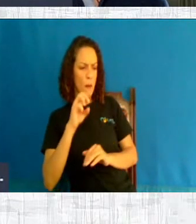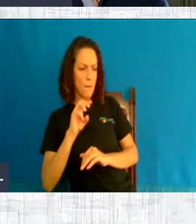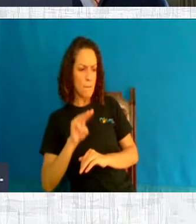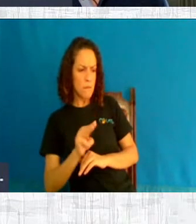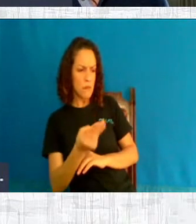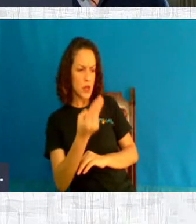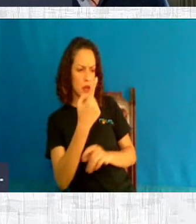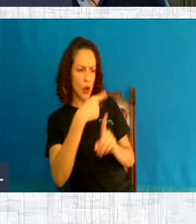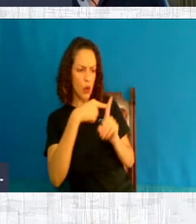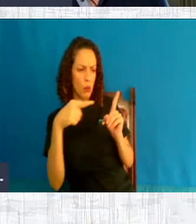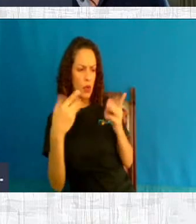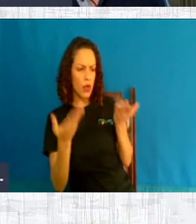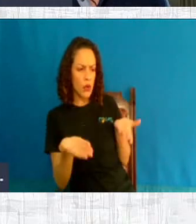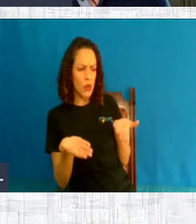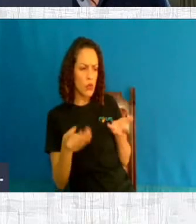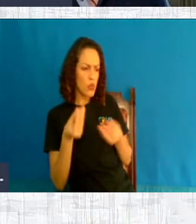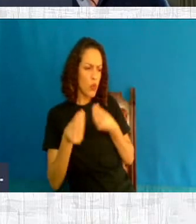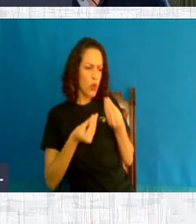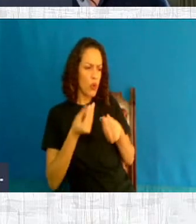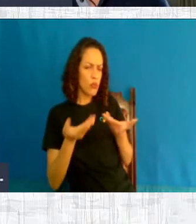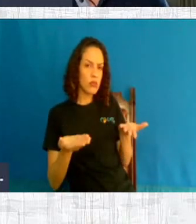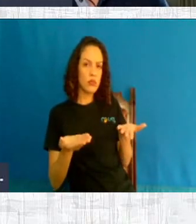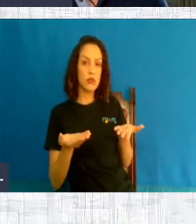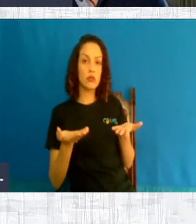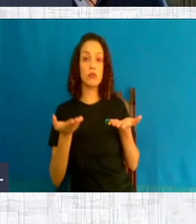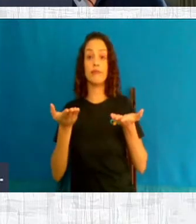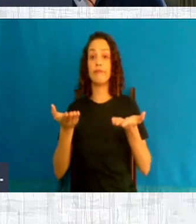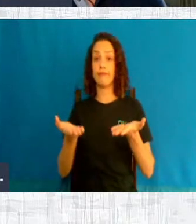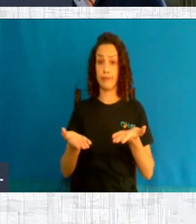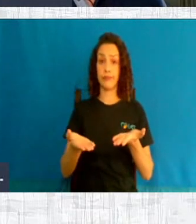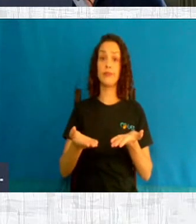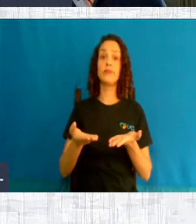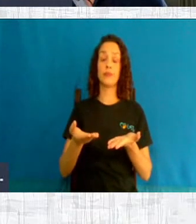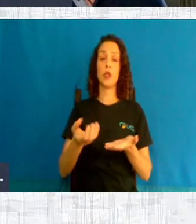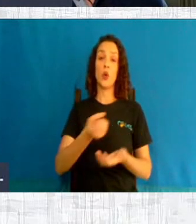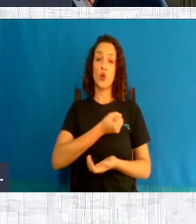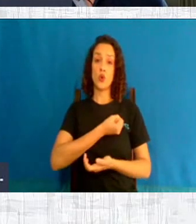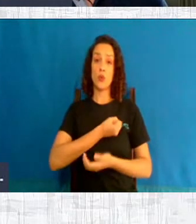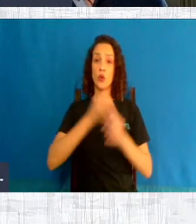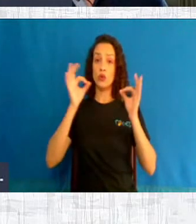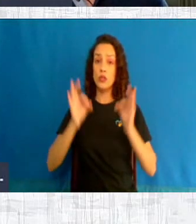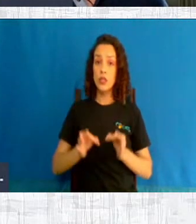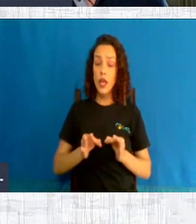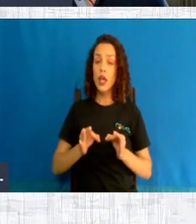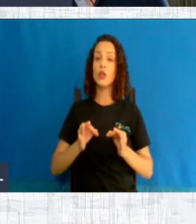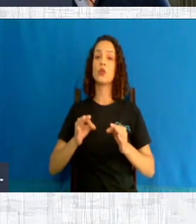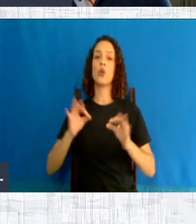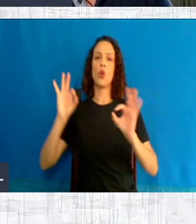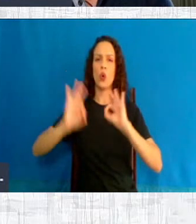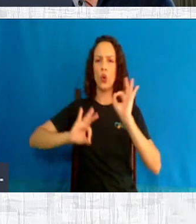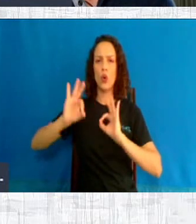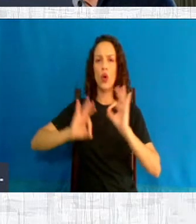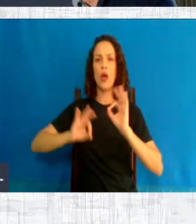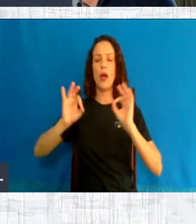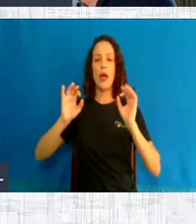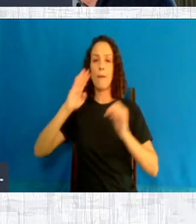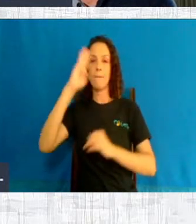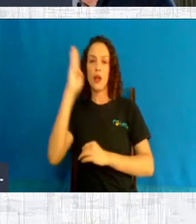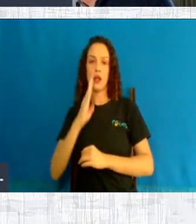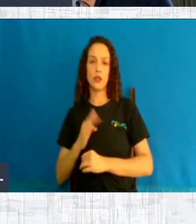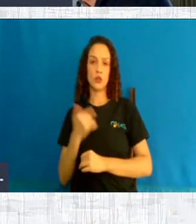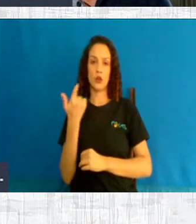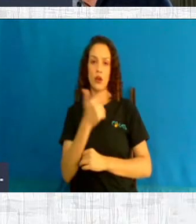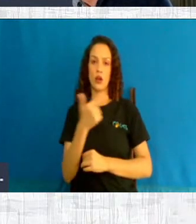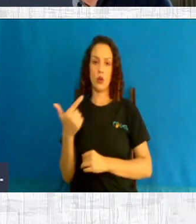outro 1 milhão que faltou, não é? Então, o número correto do Movimento Brasil Sem Aborto, que a gente tem notícias, é...